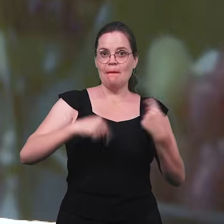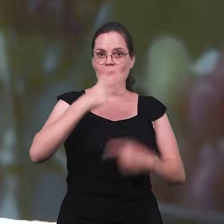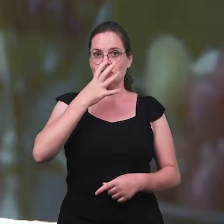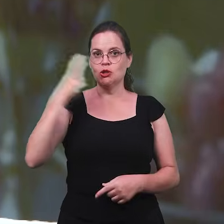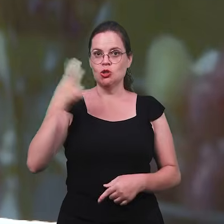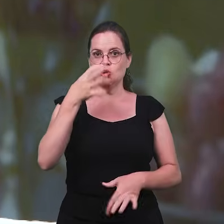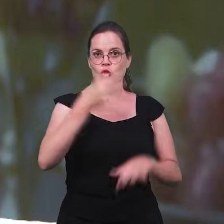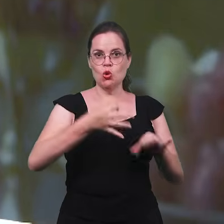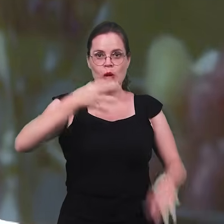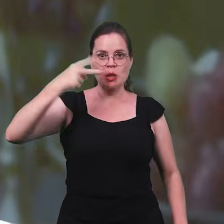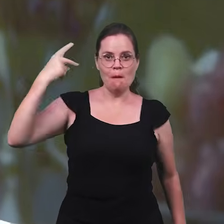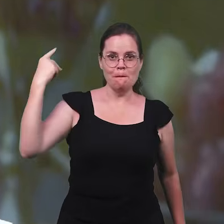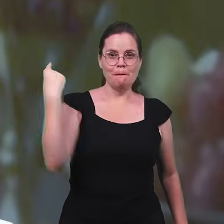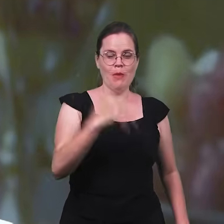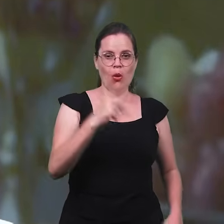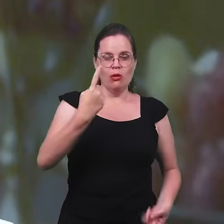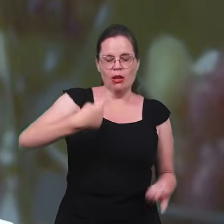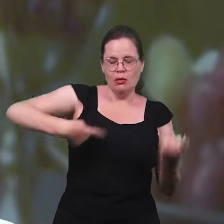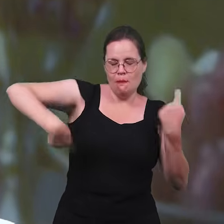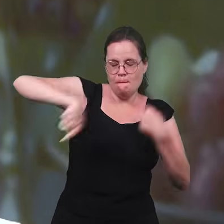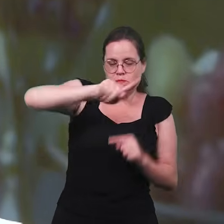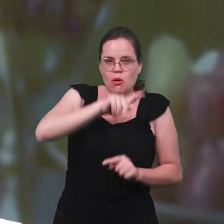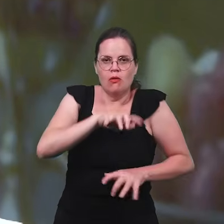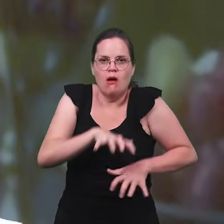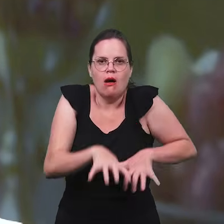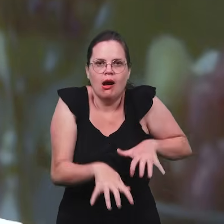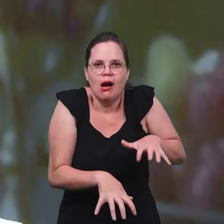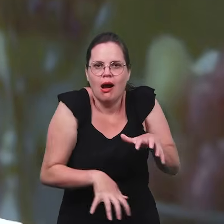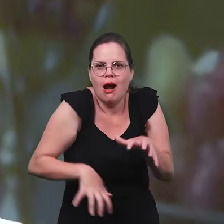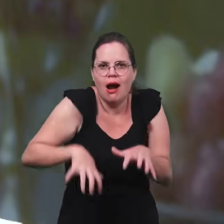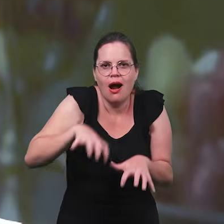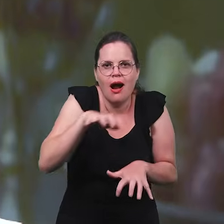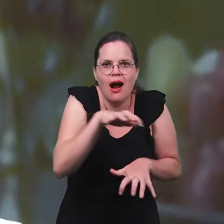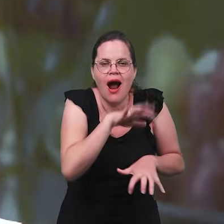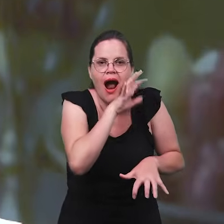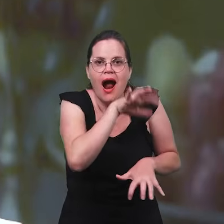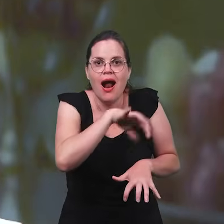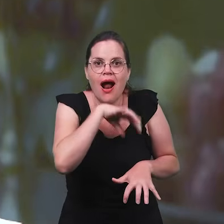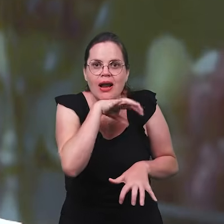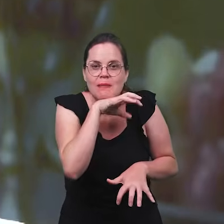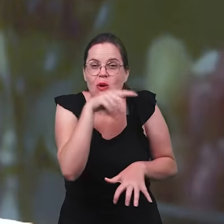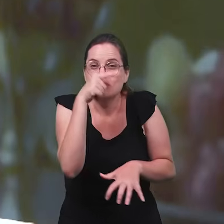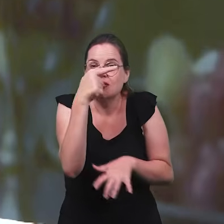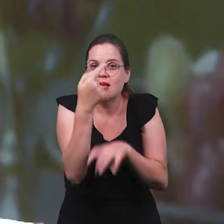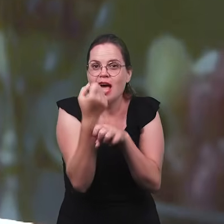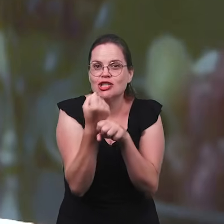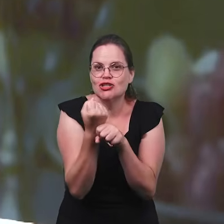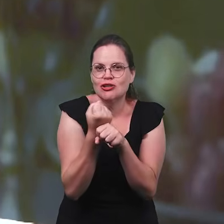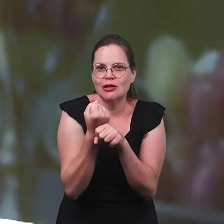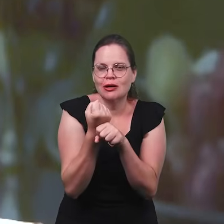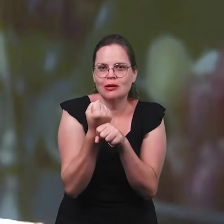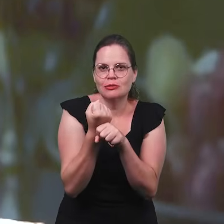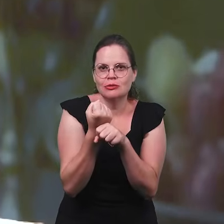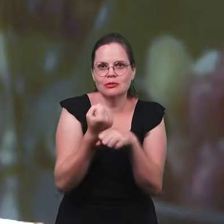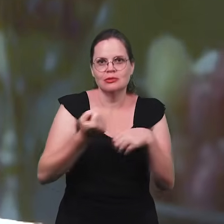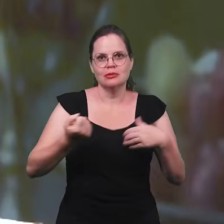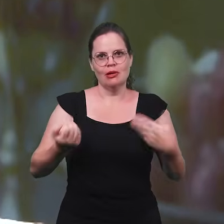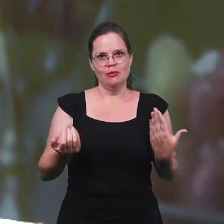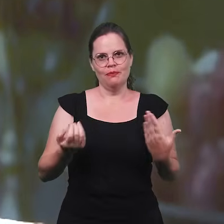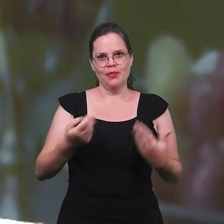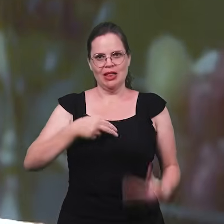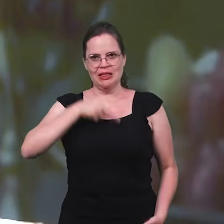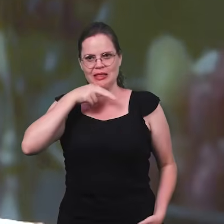verdade? Aquilo foi um fato que não podia ter sido omitido do seu